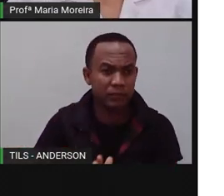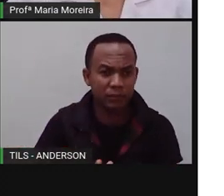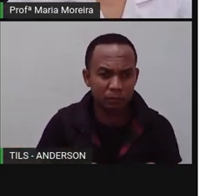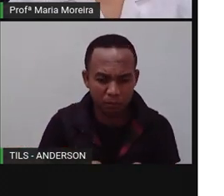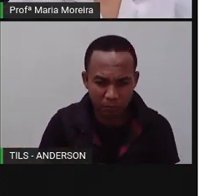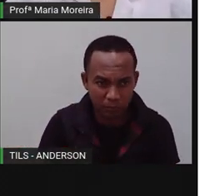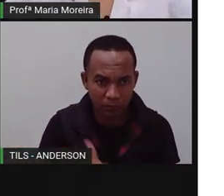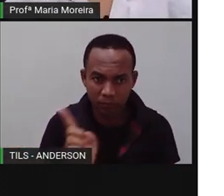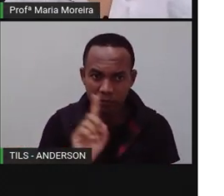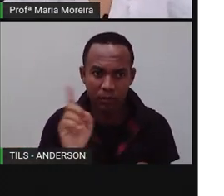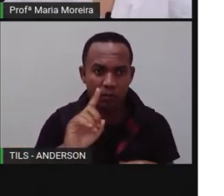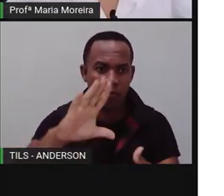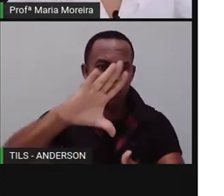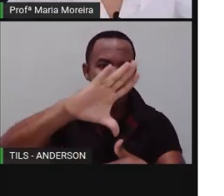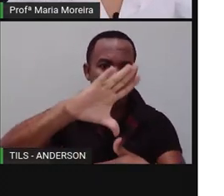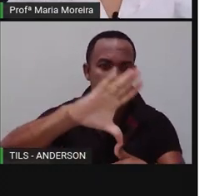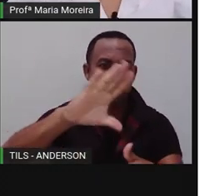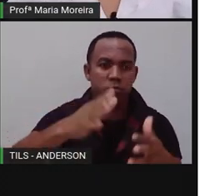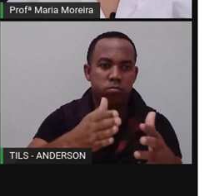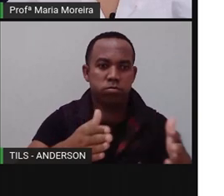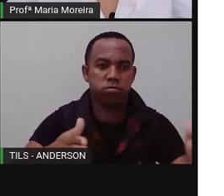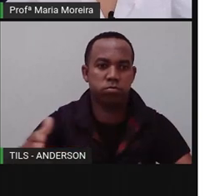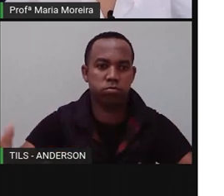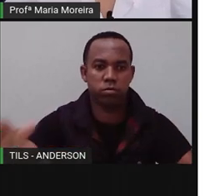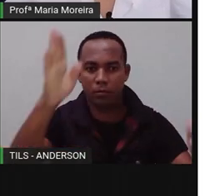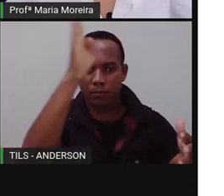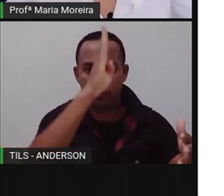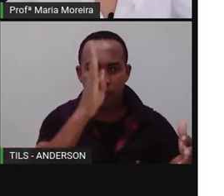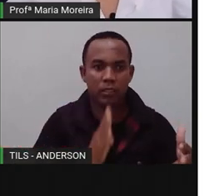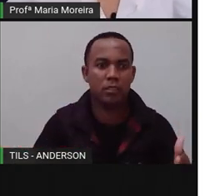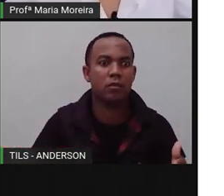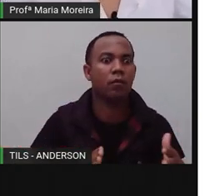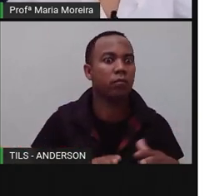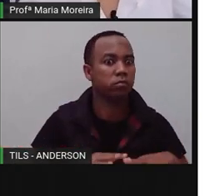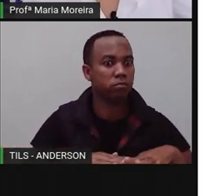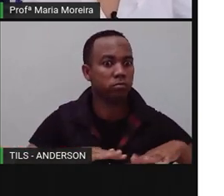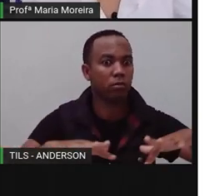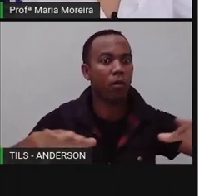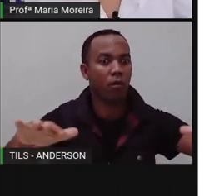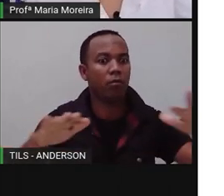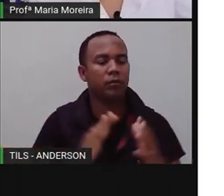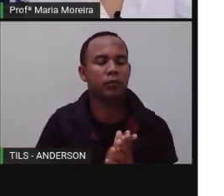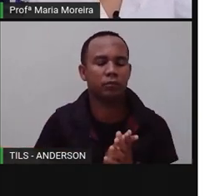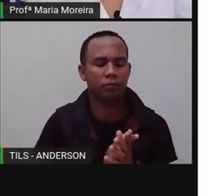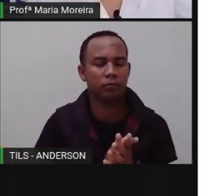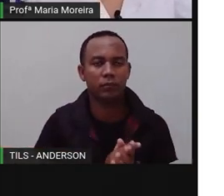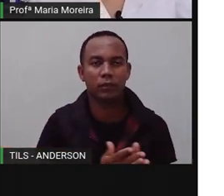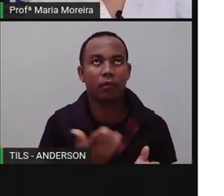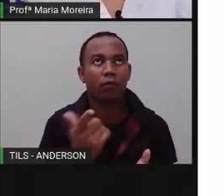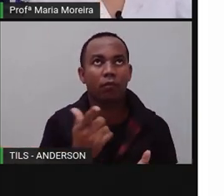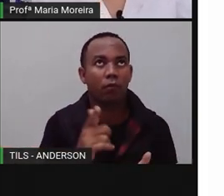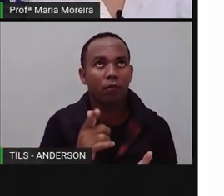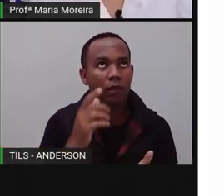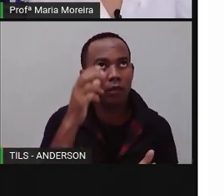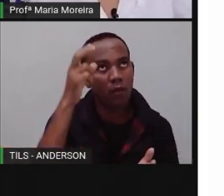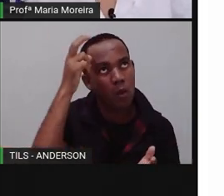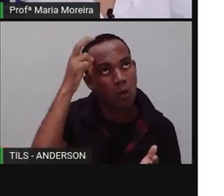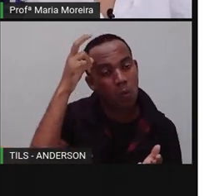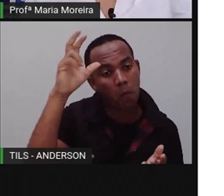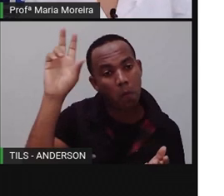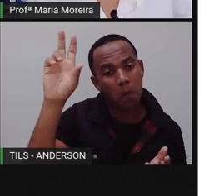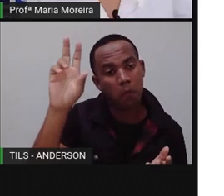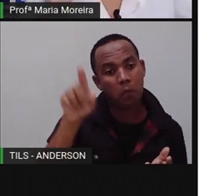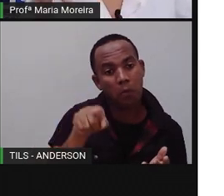vocês sabem disso, né? É um dos maiores países aí do mundo. E não existe a cultura,